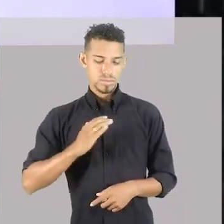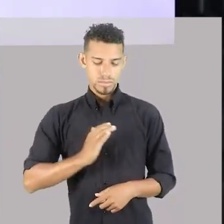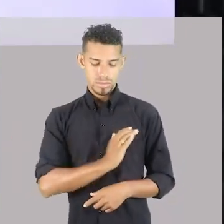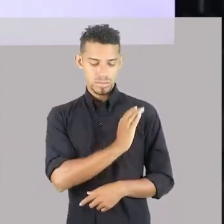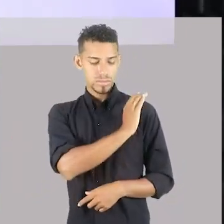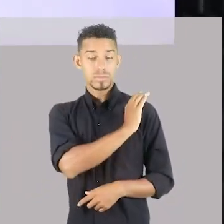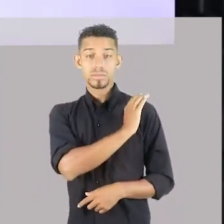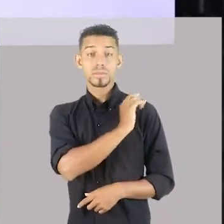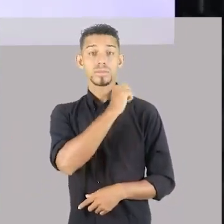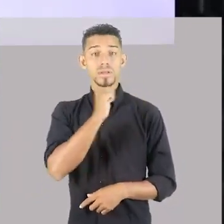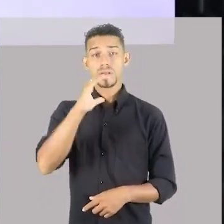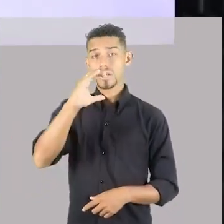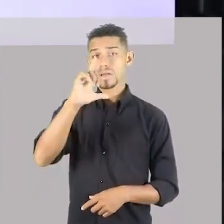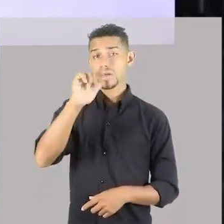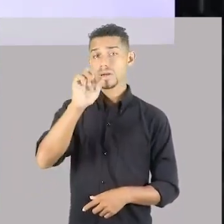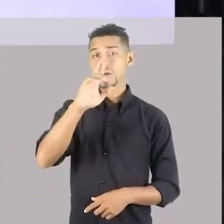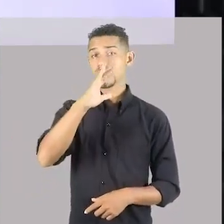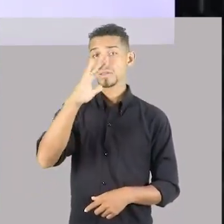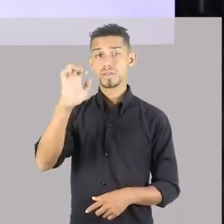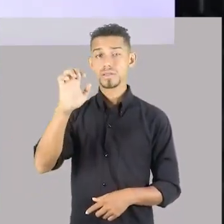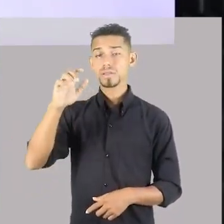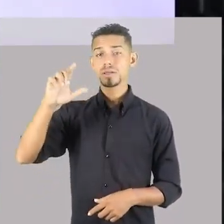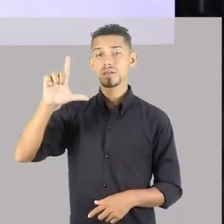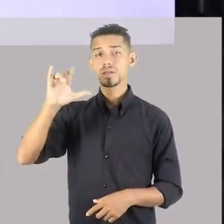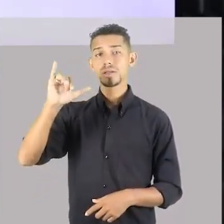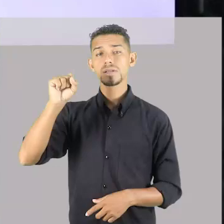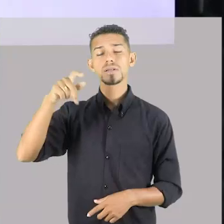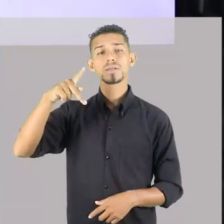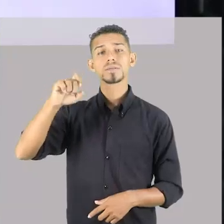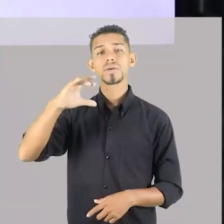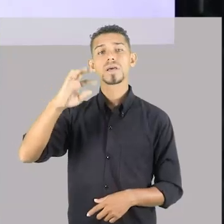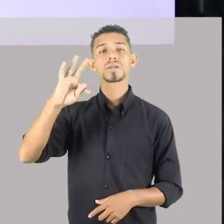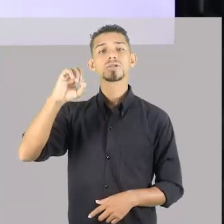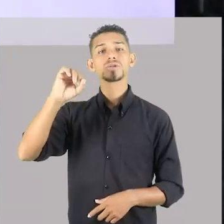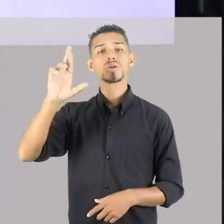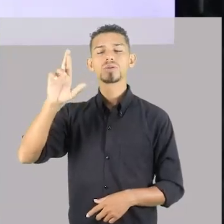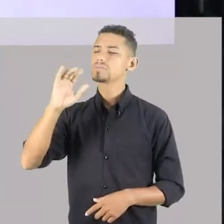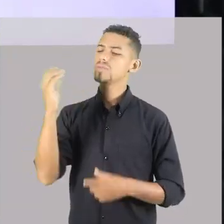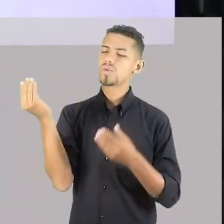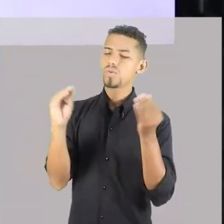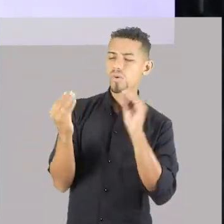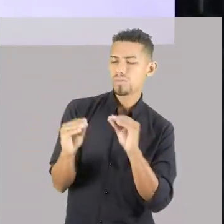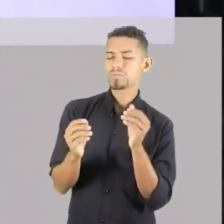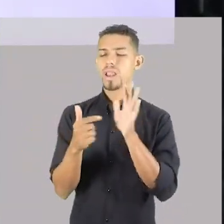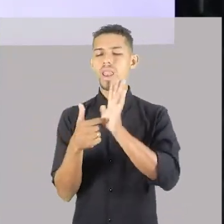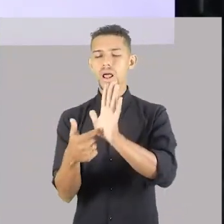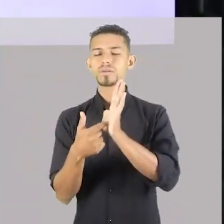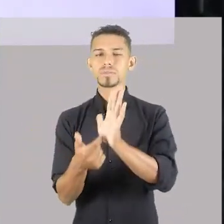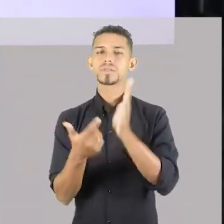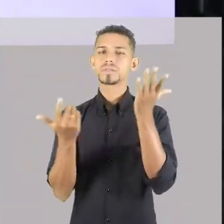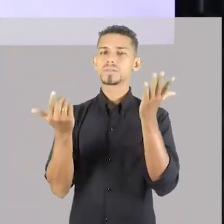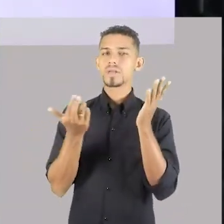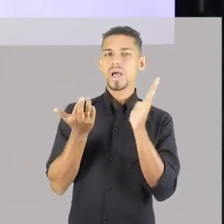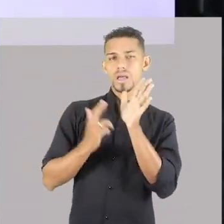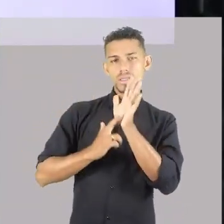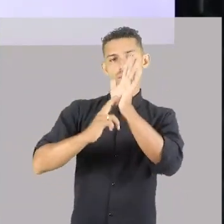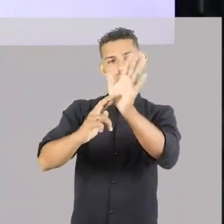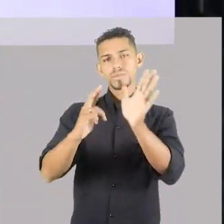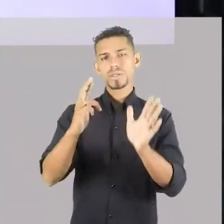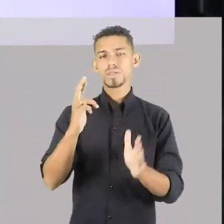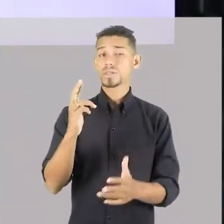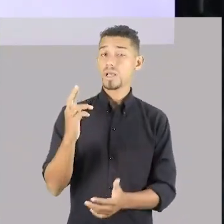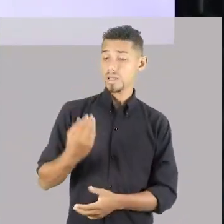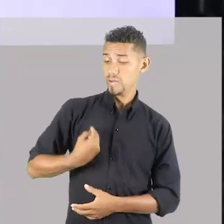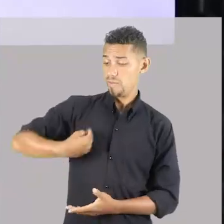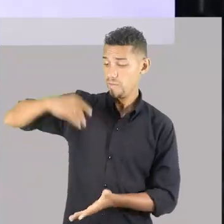tratamento estético que é dado, como ela simboliza, como ela representa as realidades, certo? Então, tem uma preocupação na